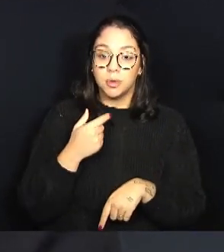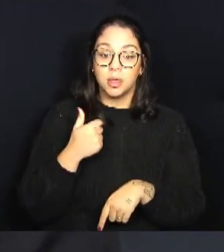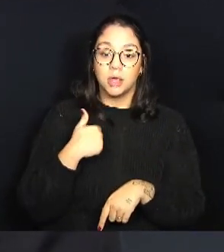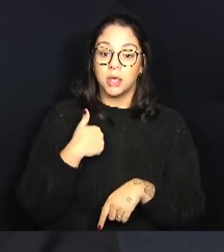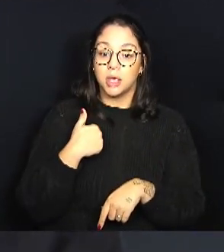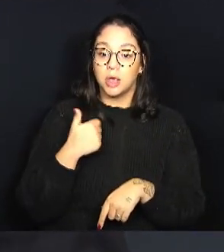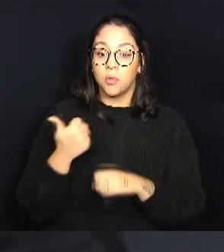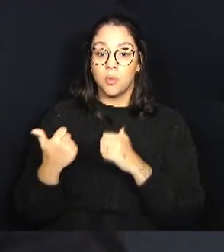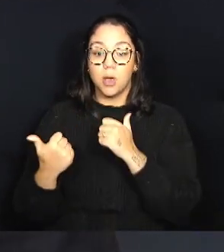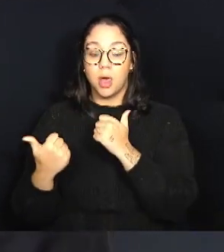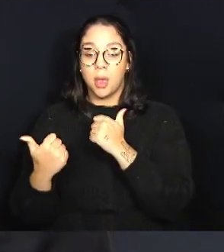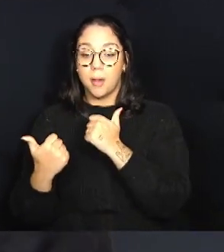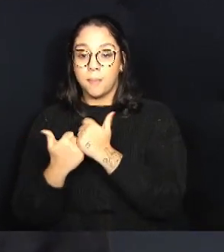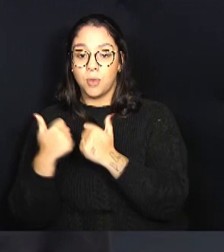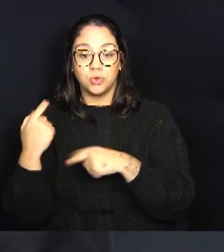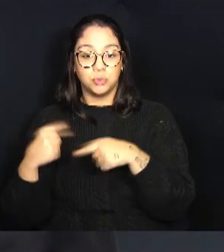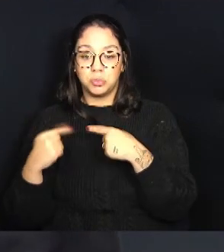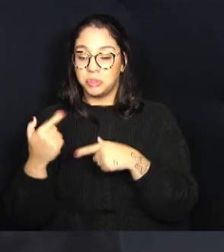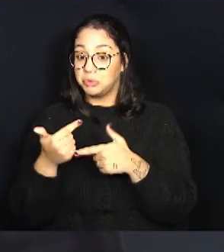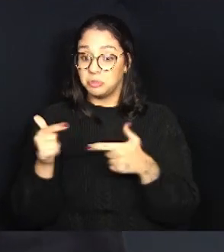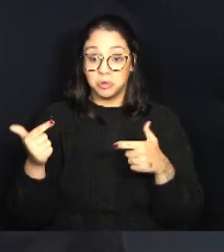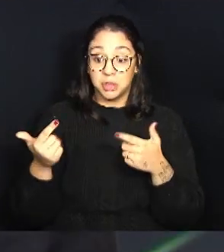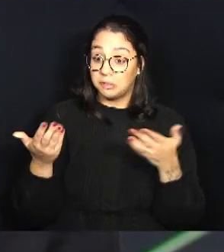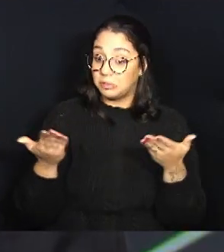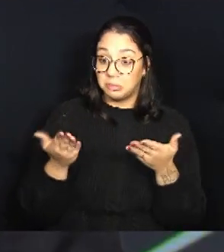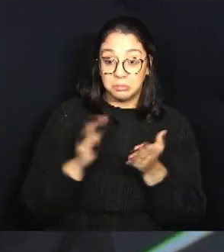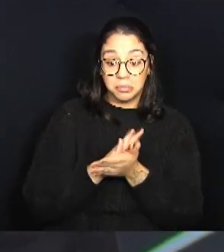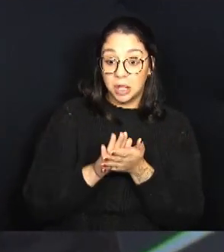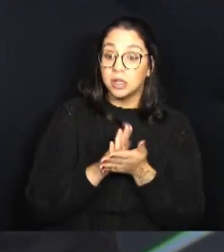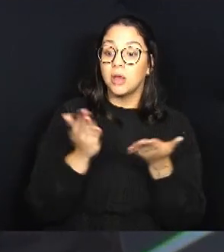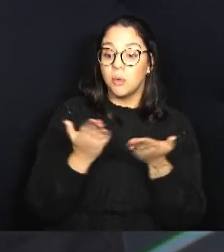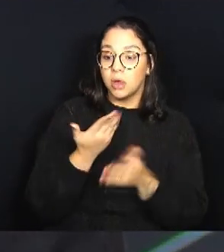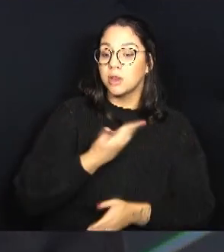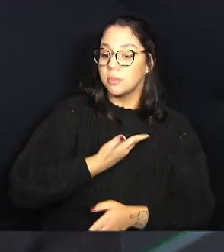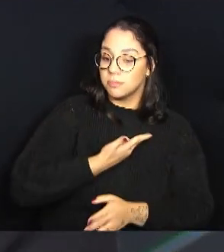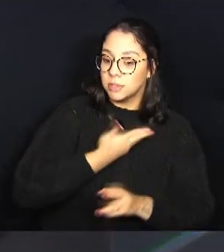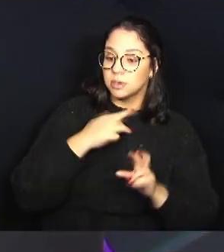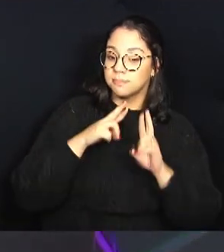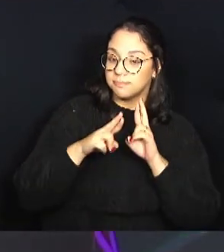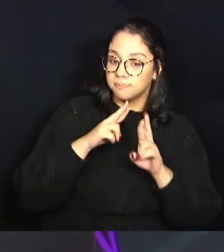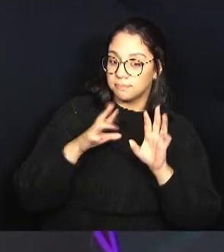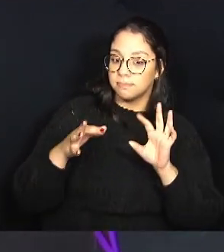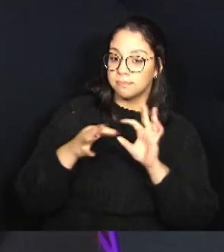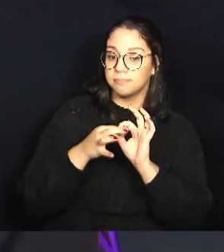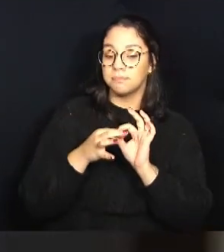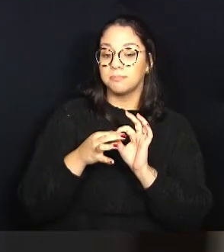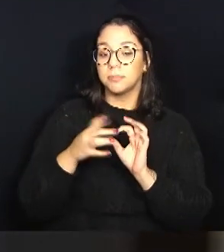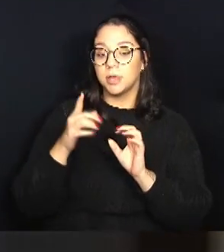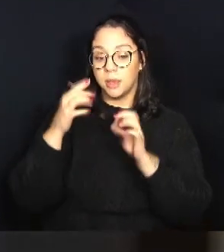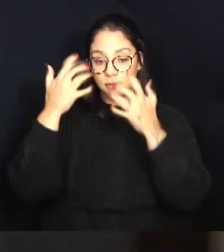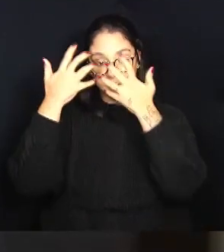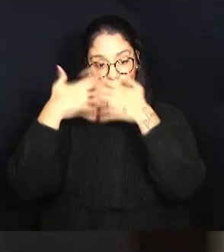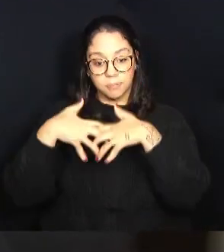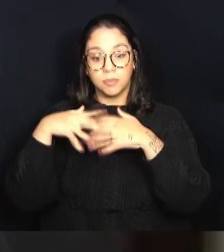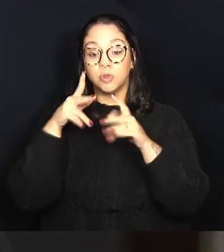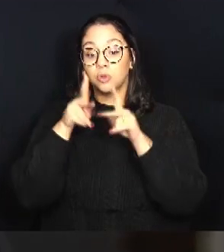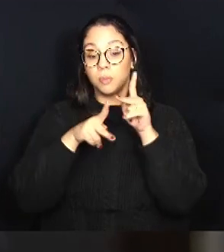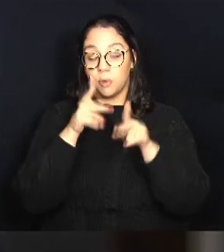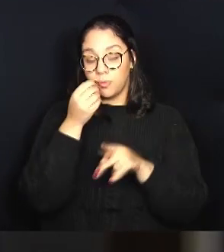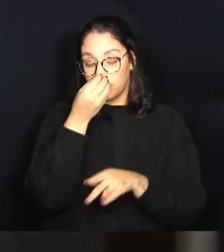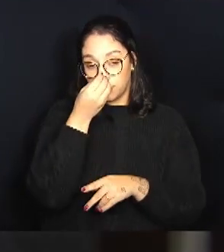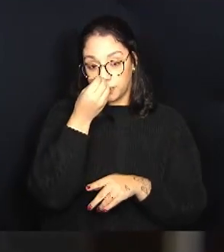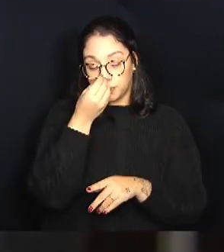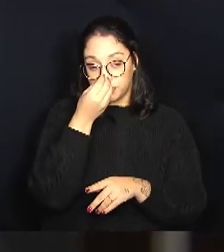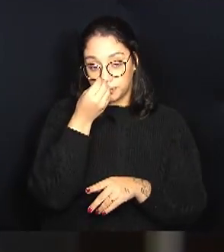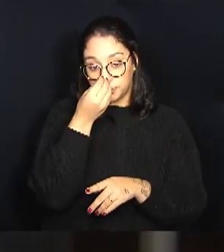nenhum político, agora que nós estamos estreitando a amizade, o relacionamento, tudo pensando no povo. O parlamentar